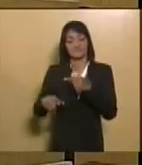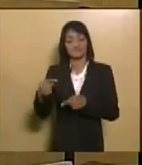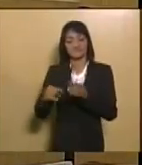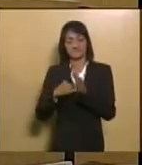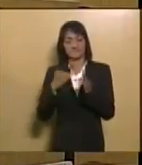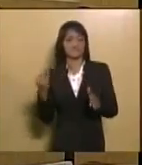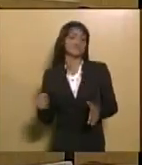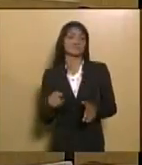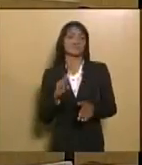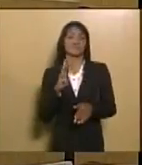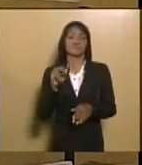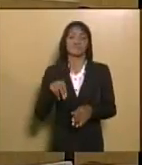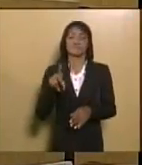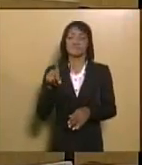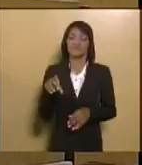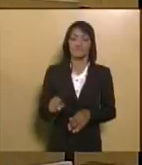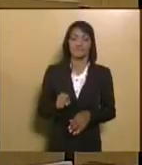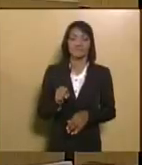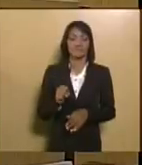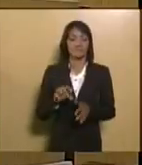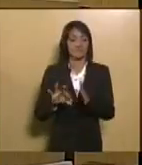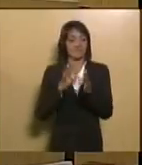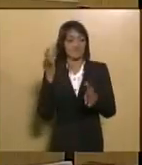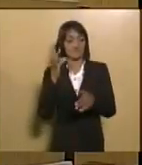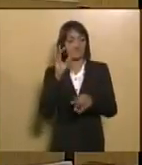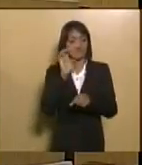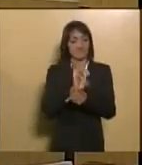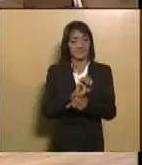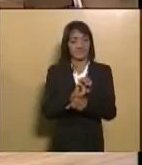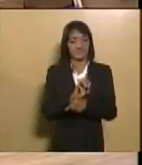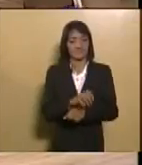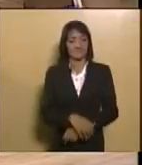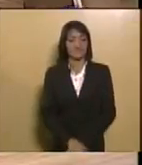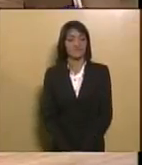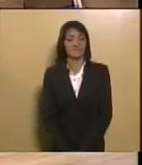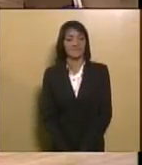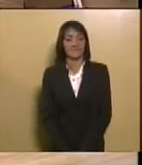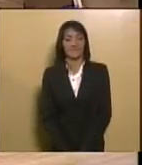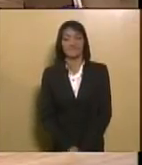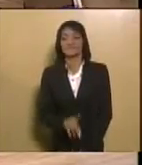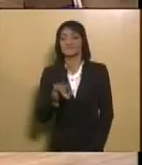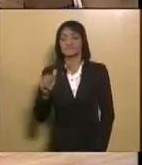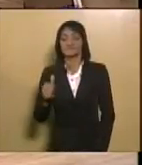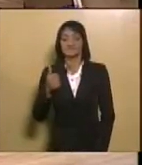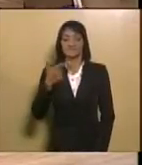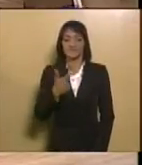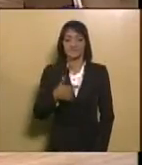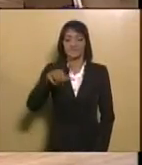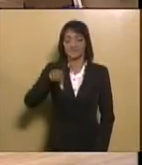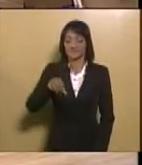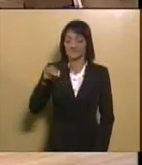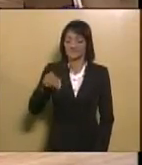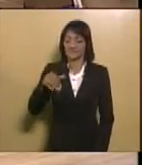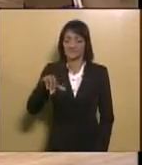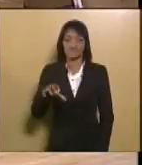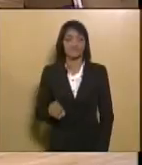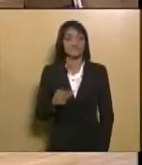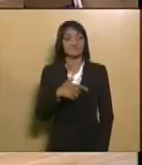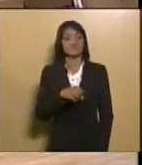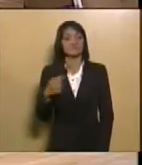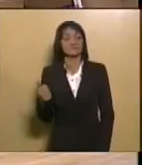do BNDES com o Estado foi assinado no dia 29 de maio de